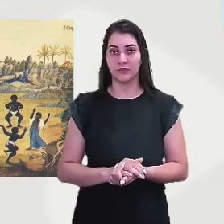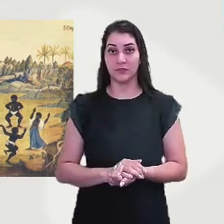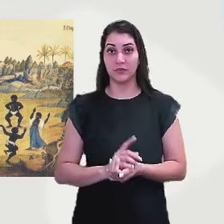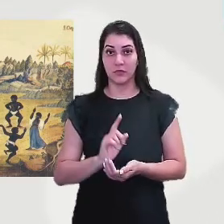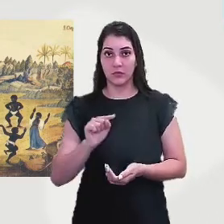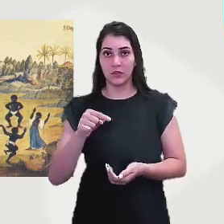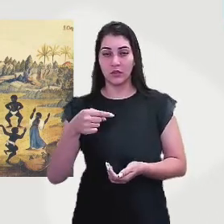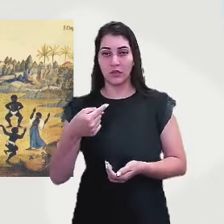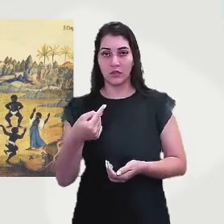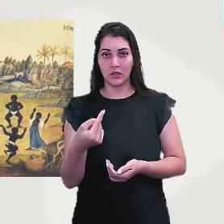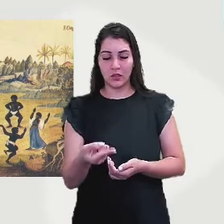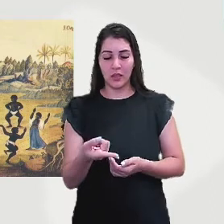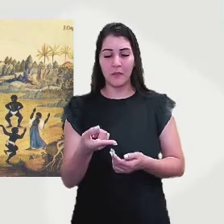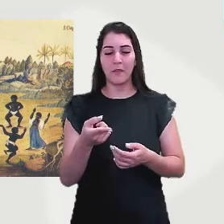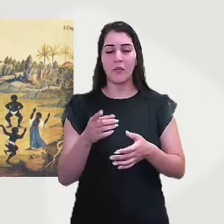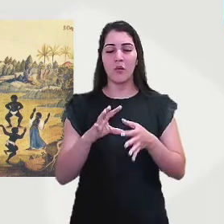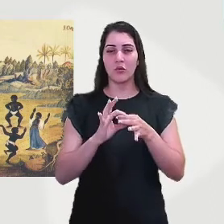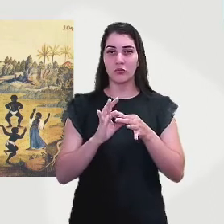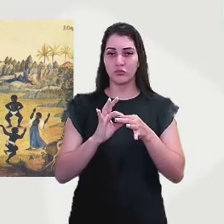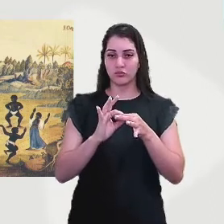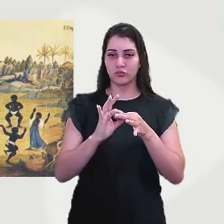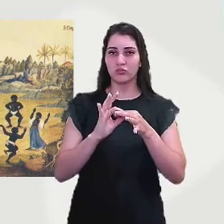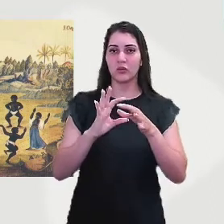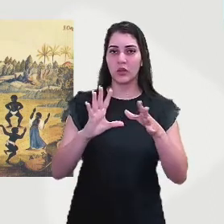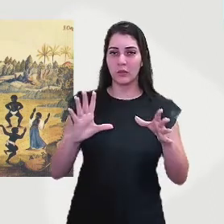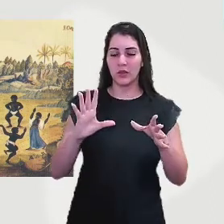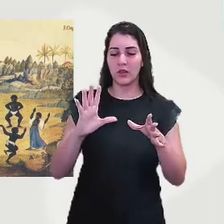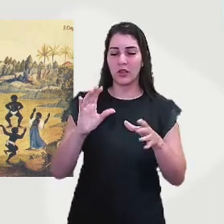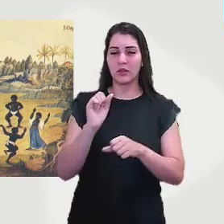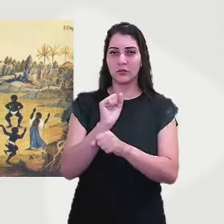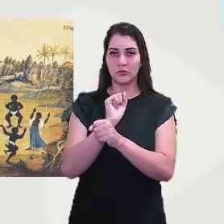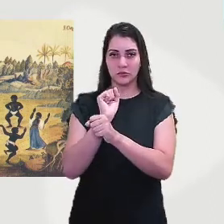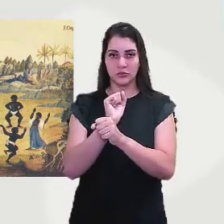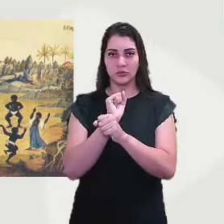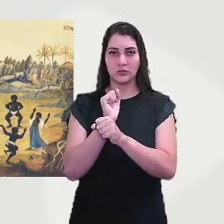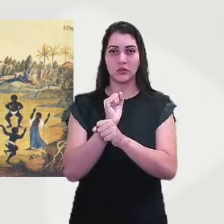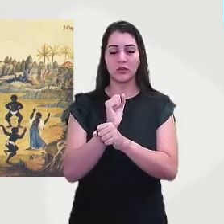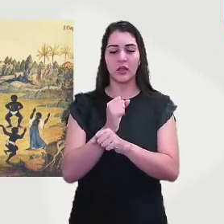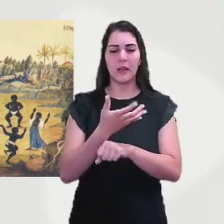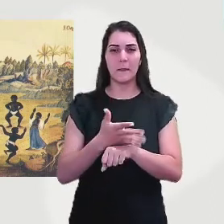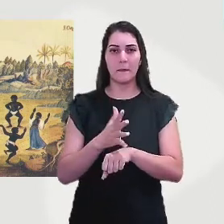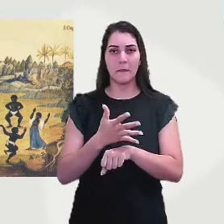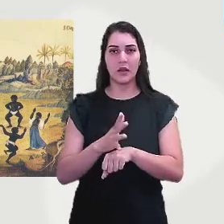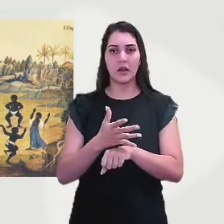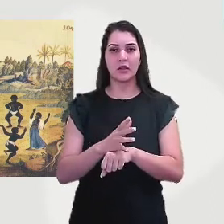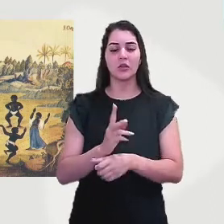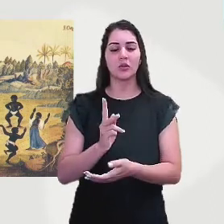Após a abolição da escravatura, a prática continuou sendo vista como